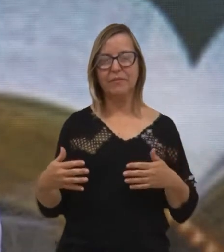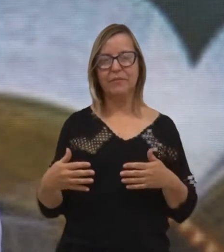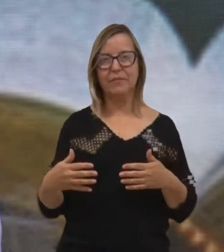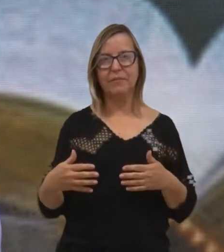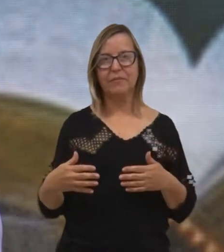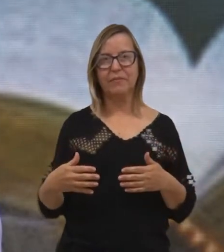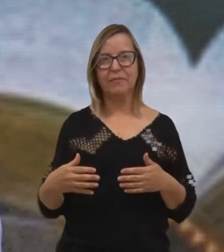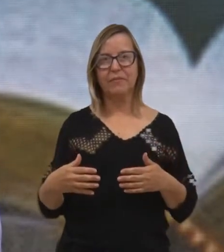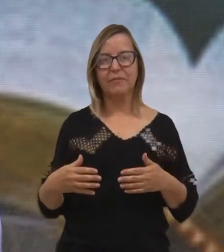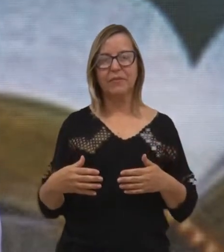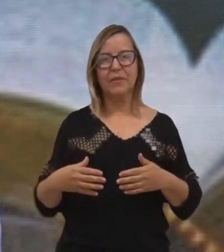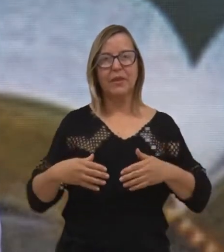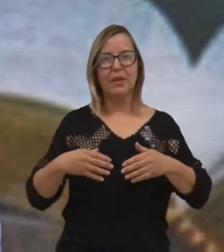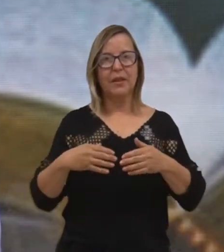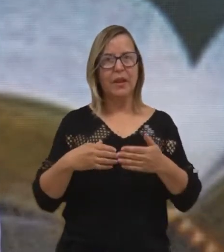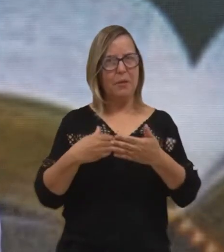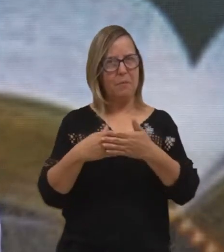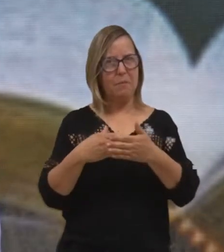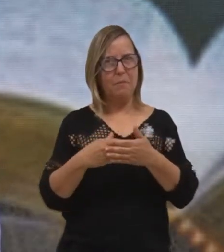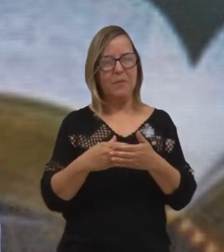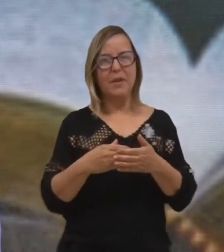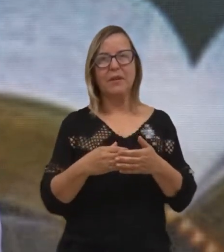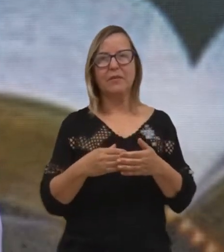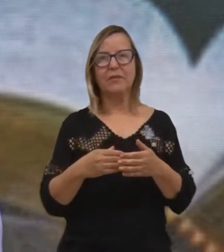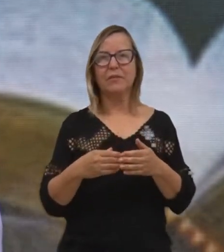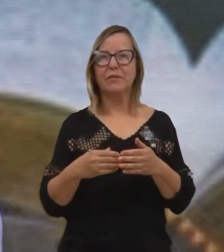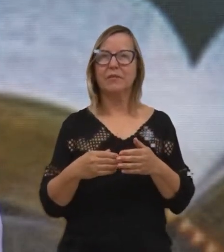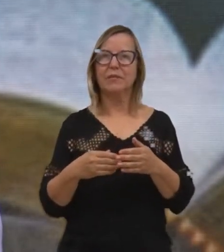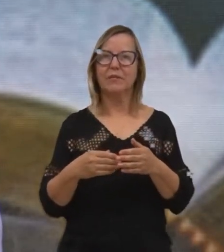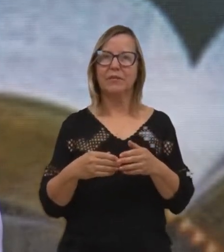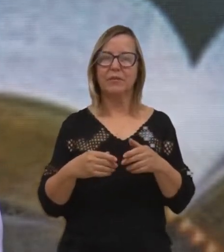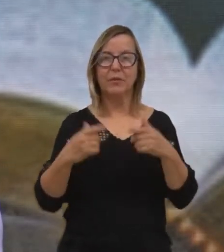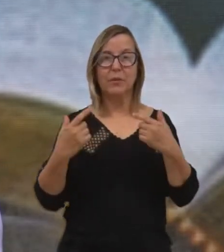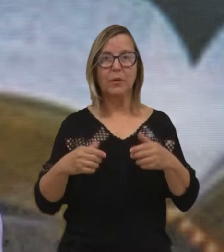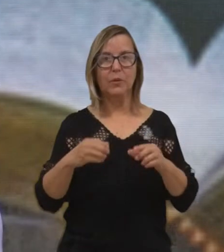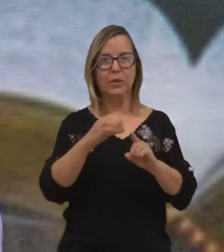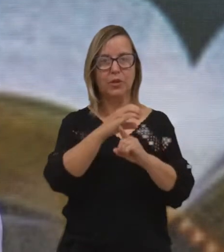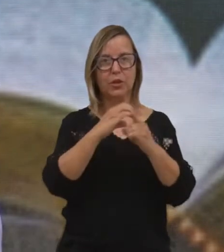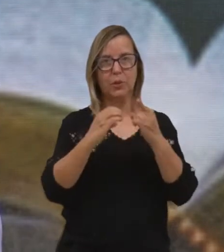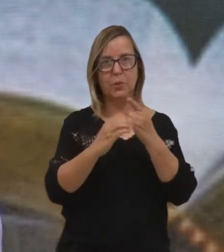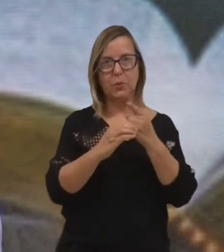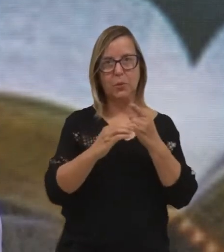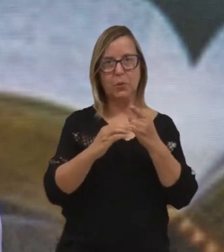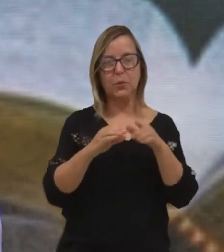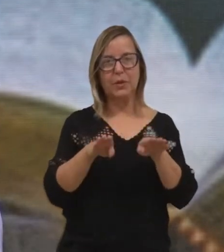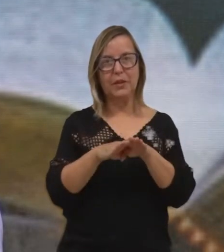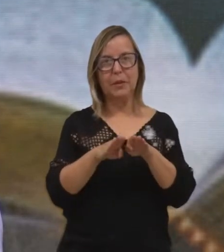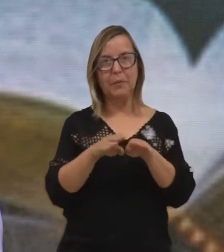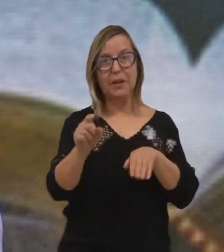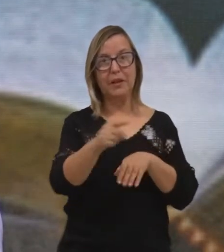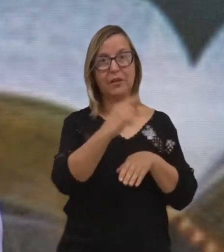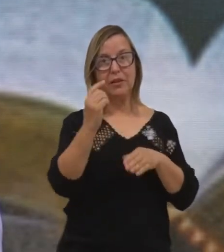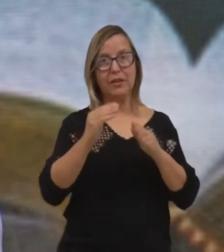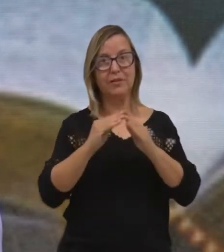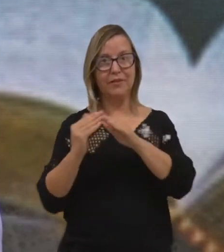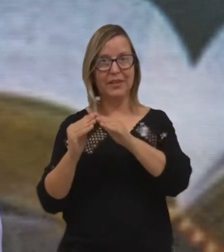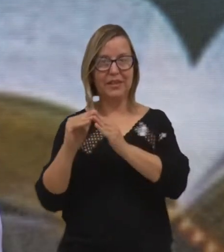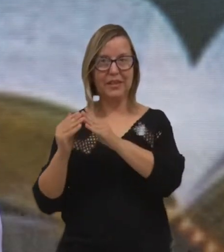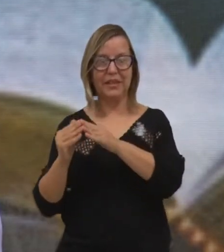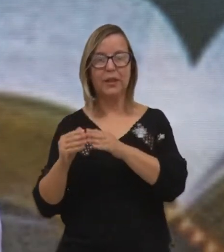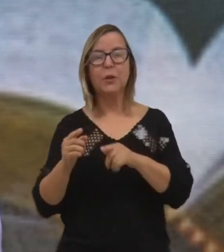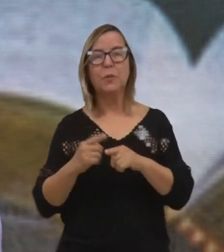do local de reuniões, quanto da nossa vizinhança, porque o temor do Senhor, o